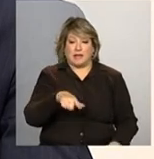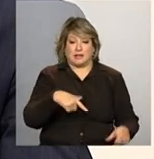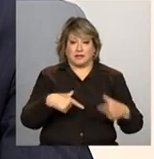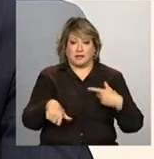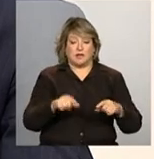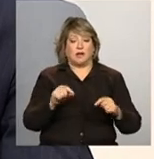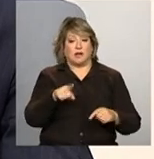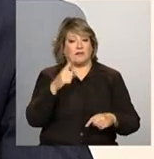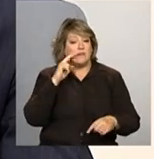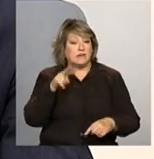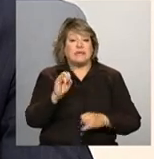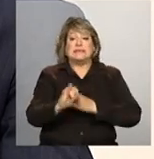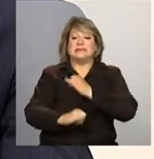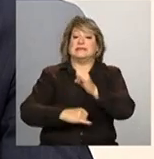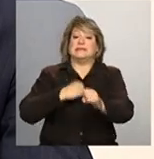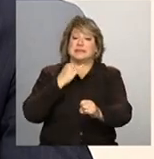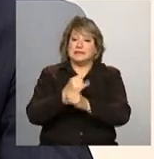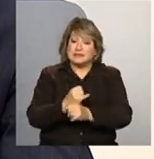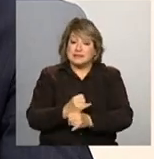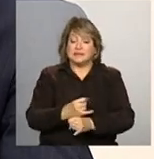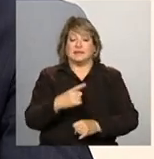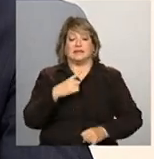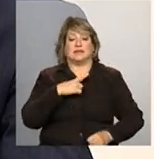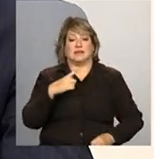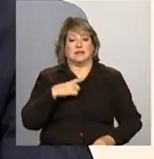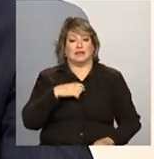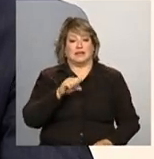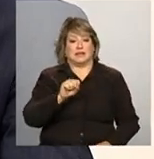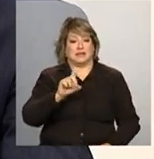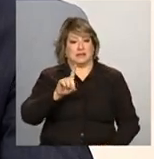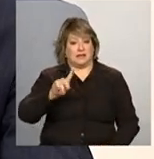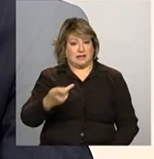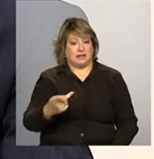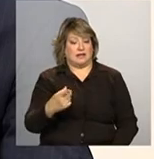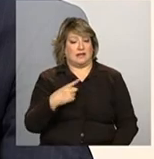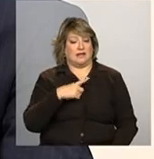caminho é acessar o site da SDH, né, que é